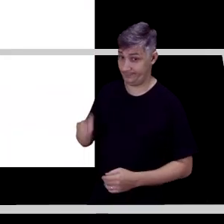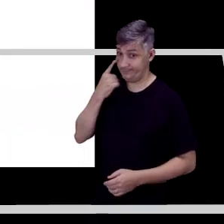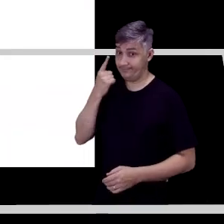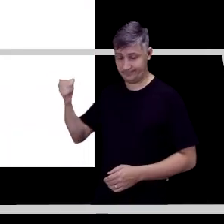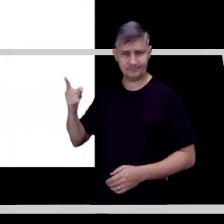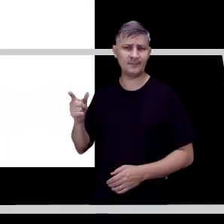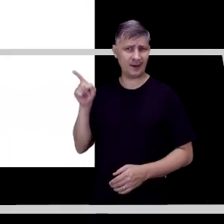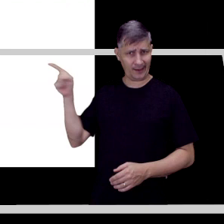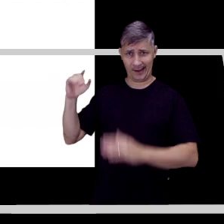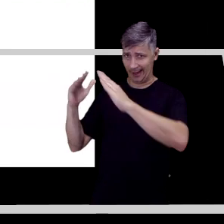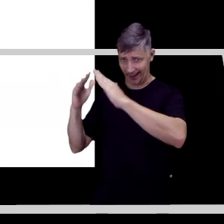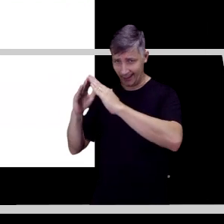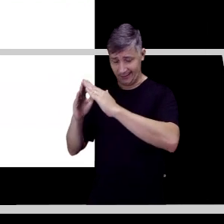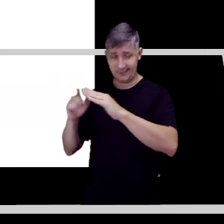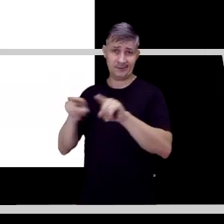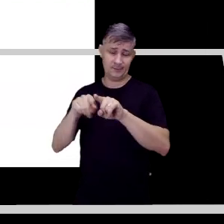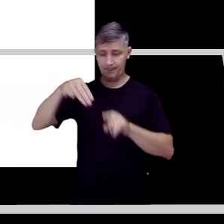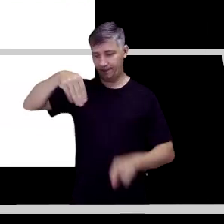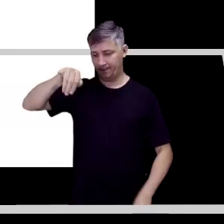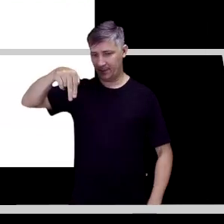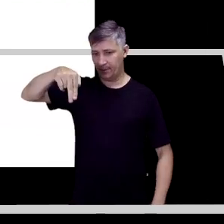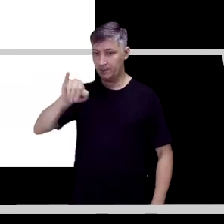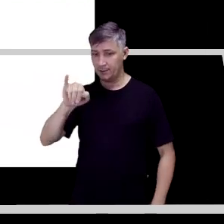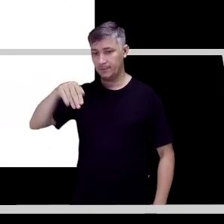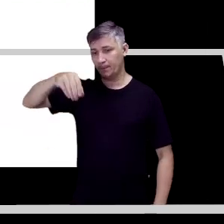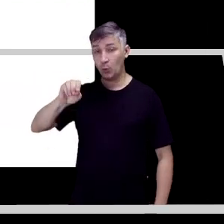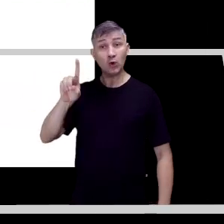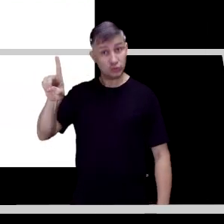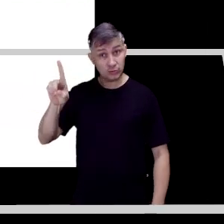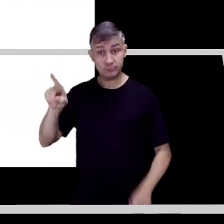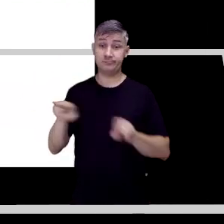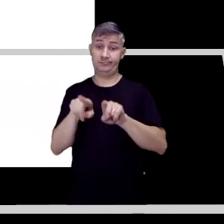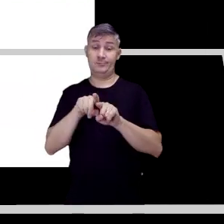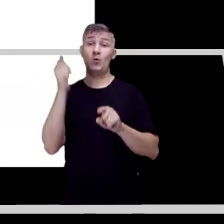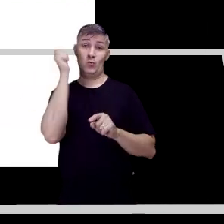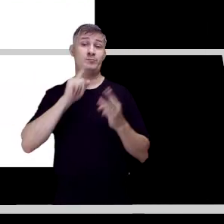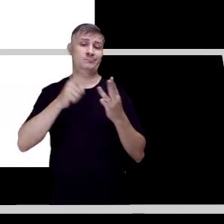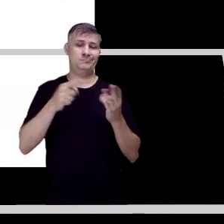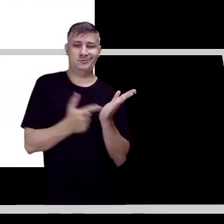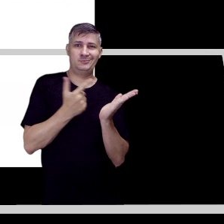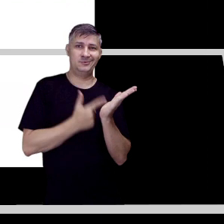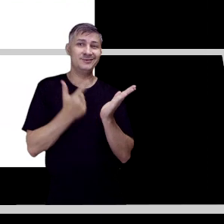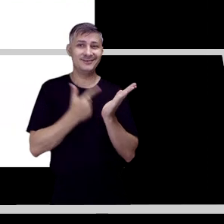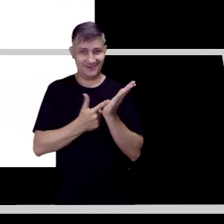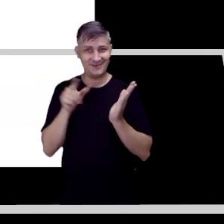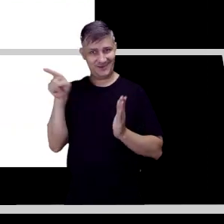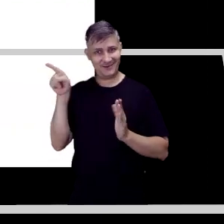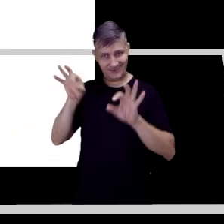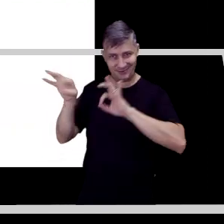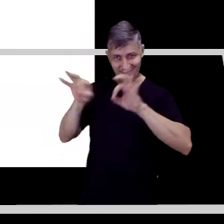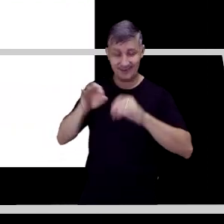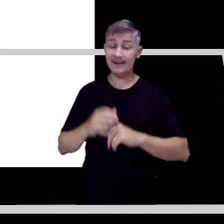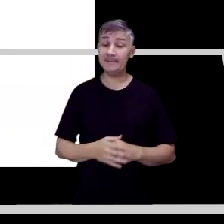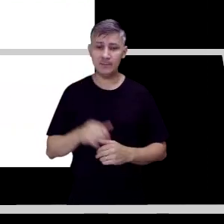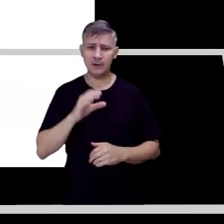Bom, a Minimod, assim como os outros projetos que eu mostrei aqui, também ganhou seu próprio livreto dessa linha Ways